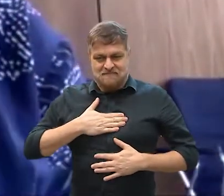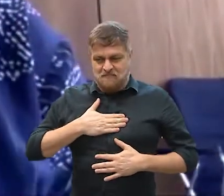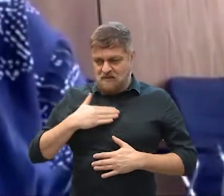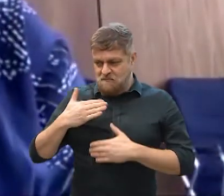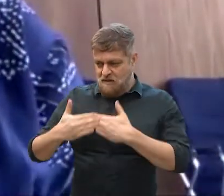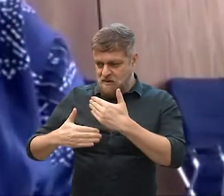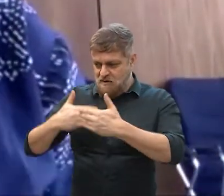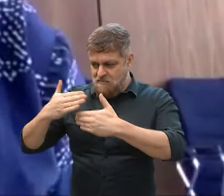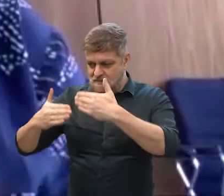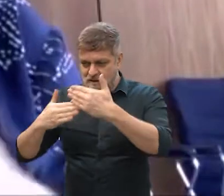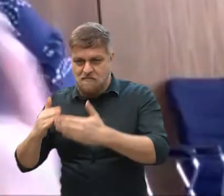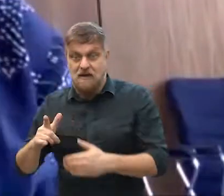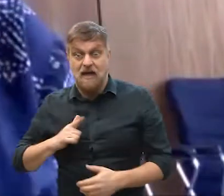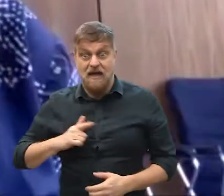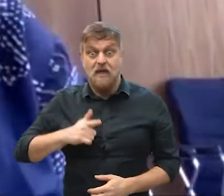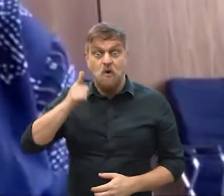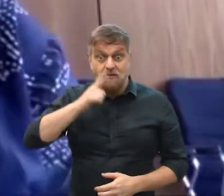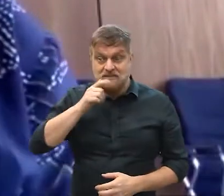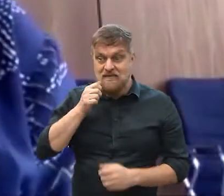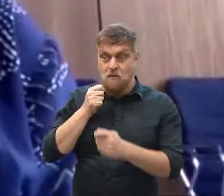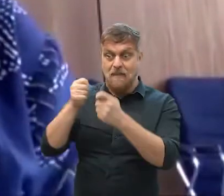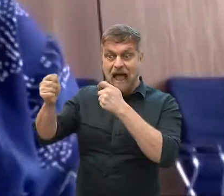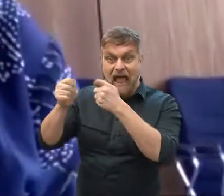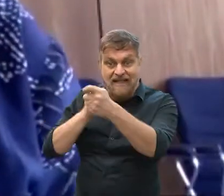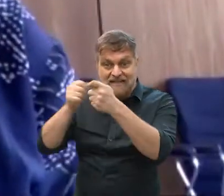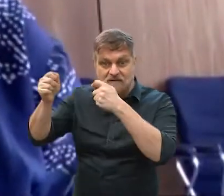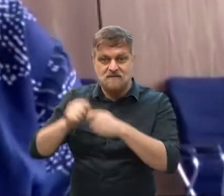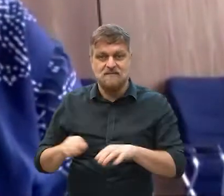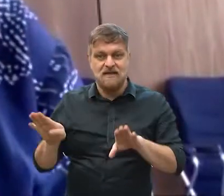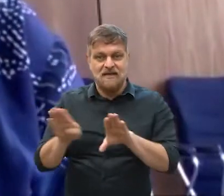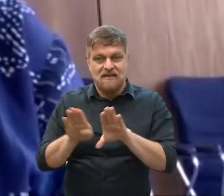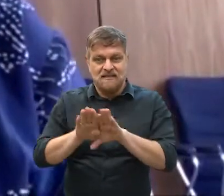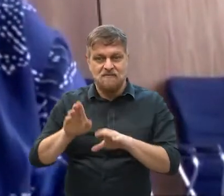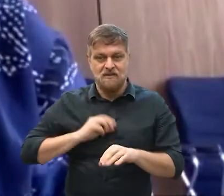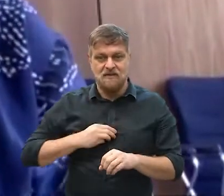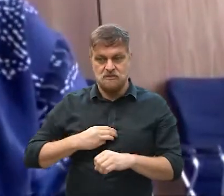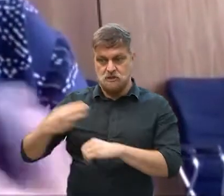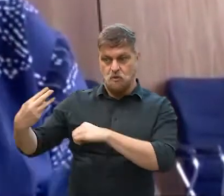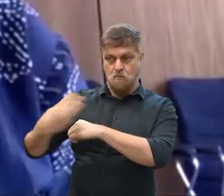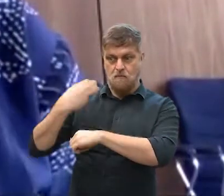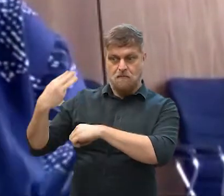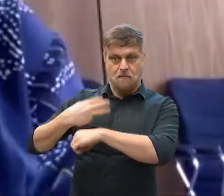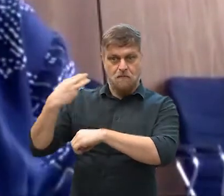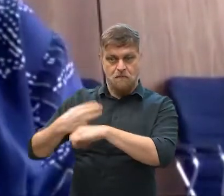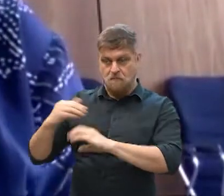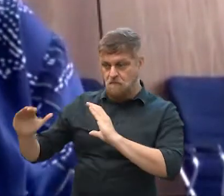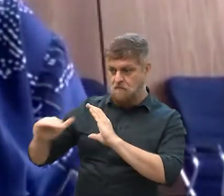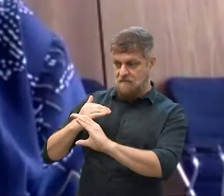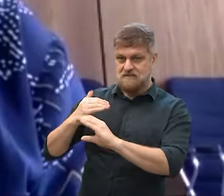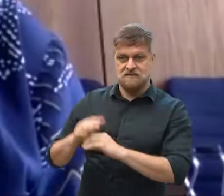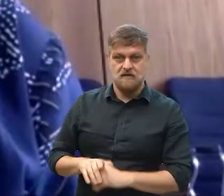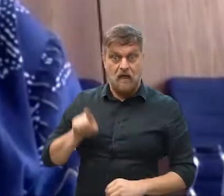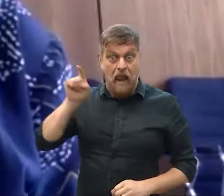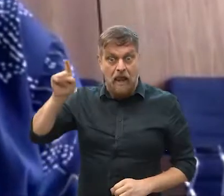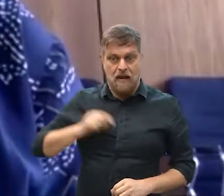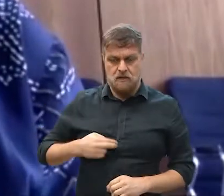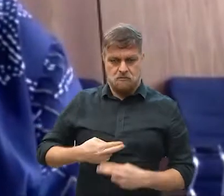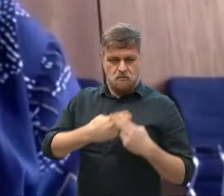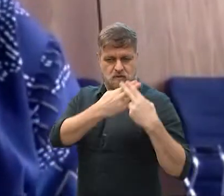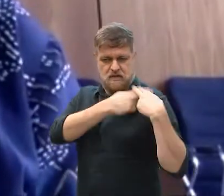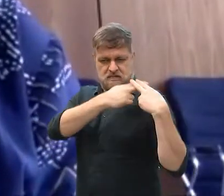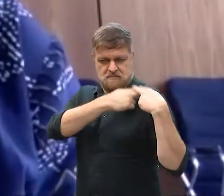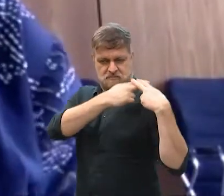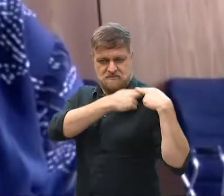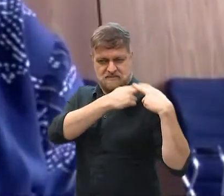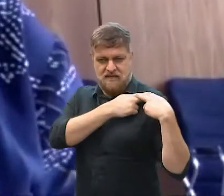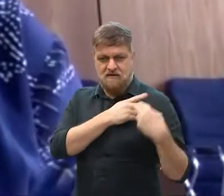outras fases, de poder participar de uma entrevista e de receber, então, uma mensagem do Teacher Prize,